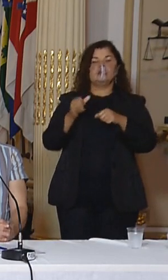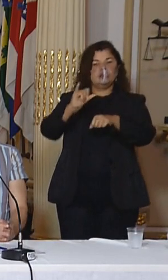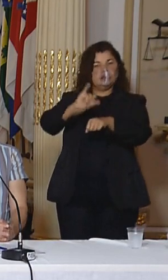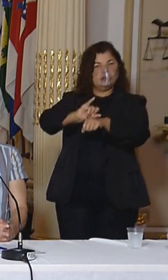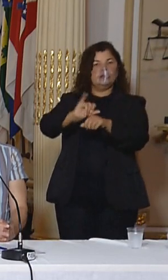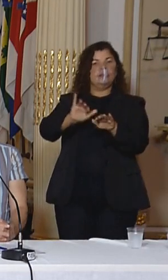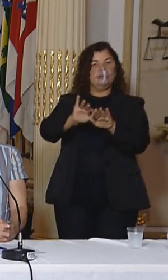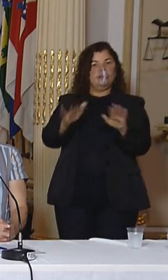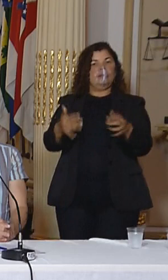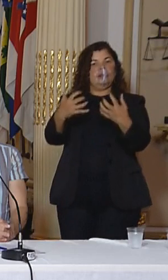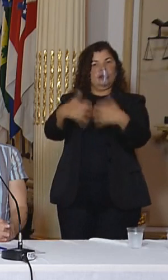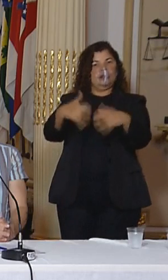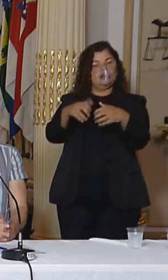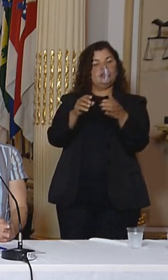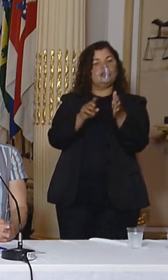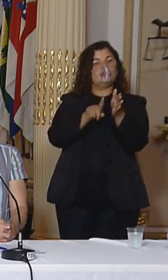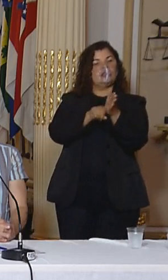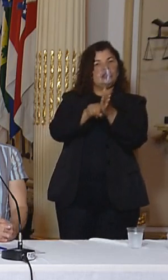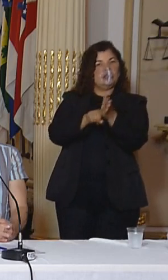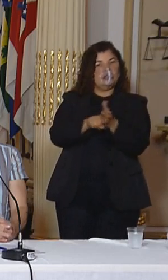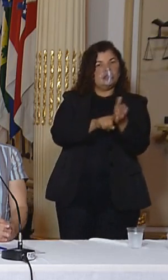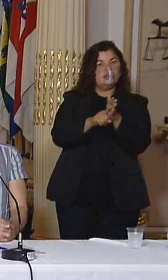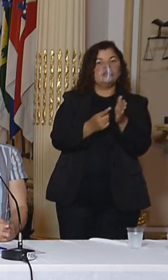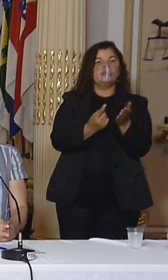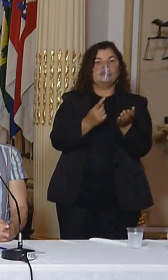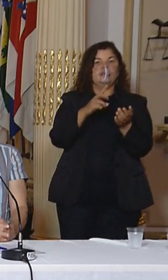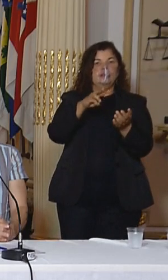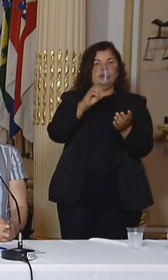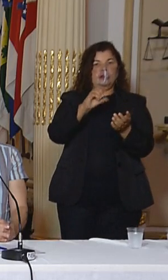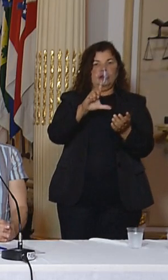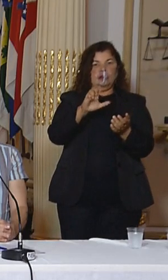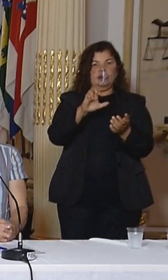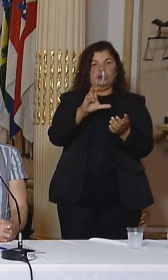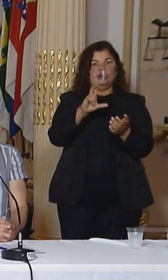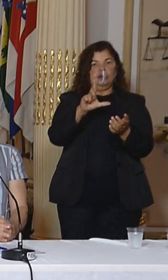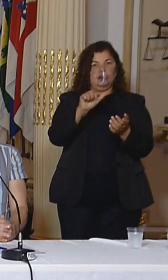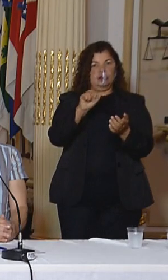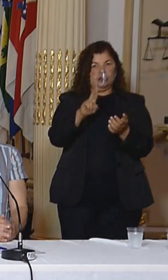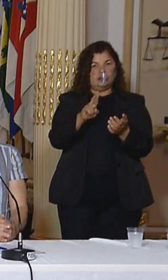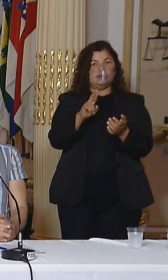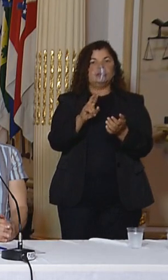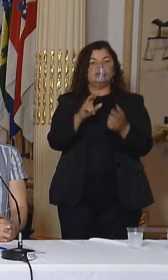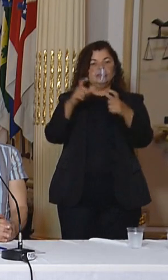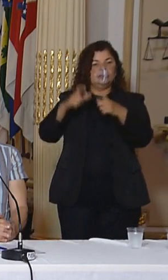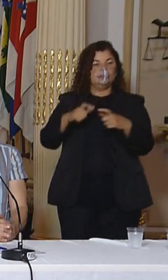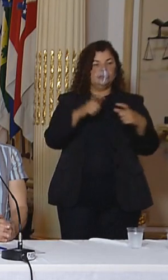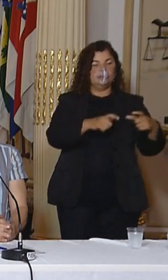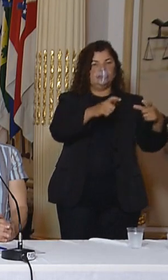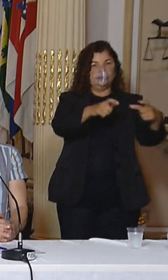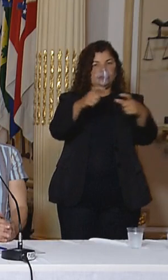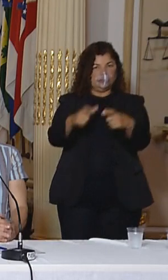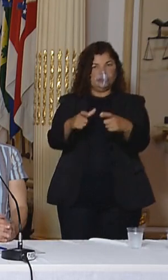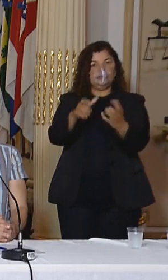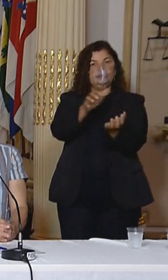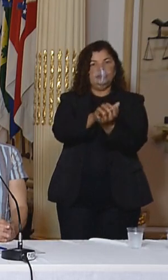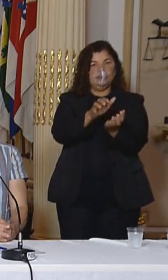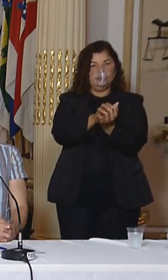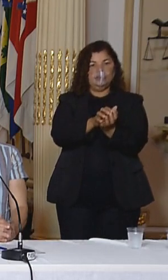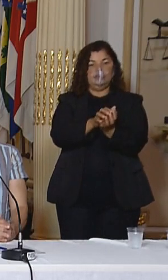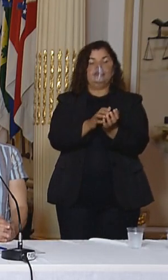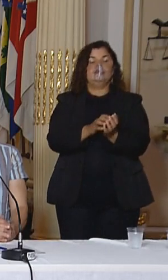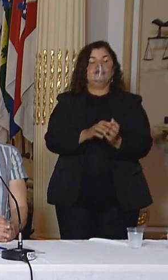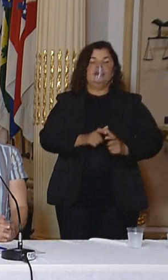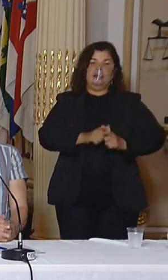de testagem molecular à disposição das macro-regiões, para que a gente possa ampliar